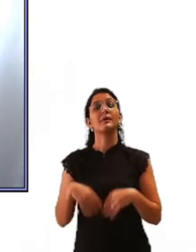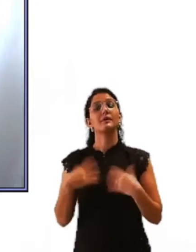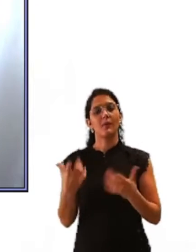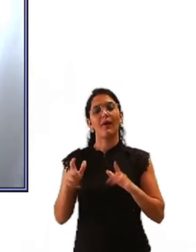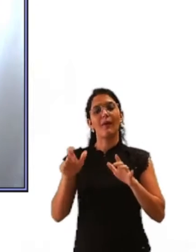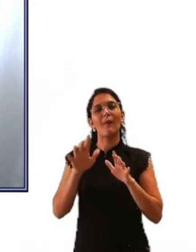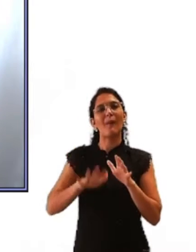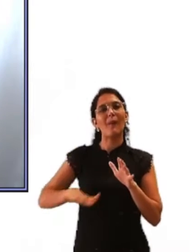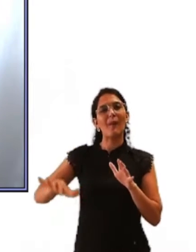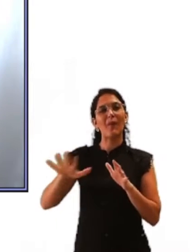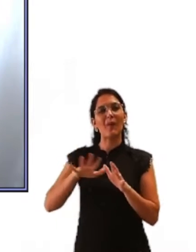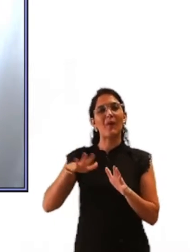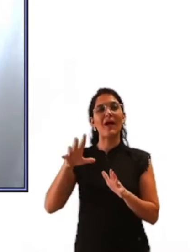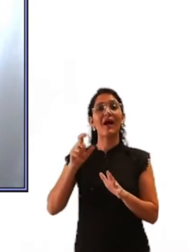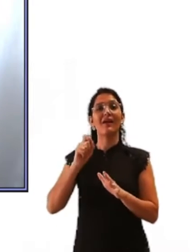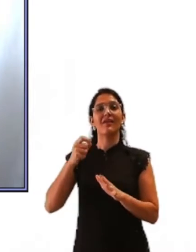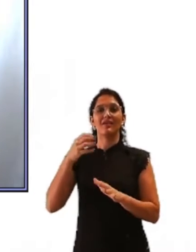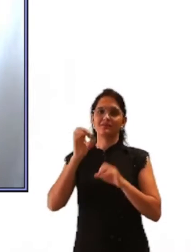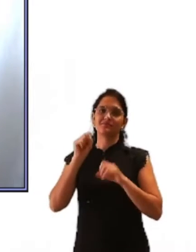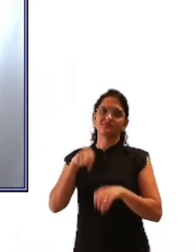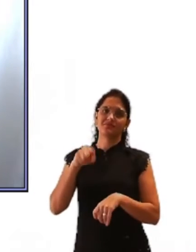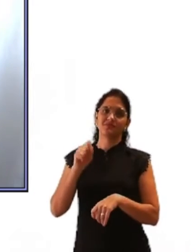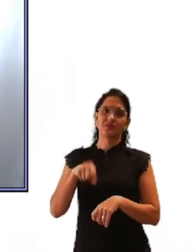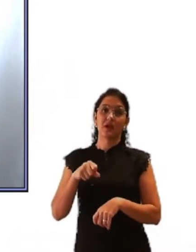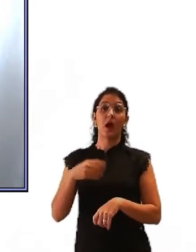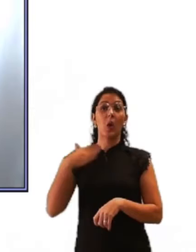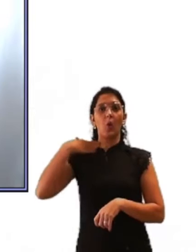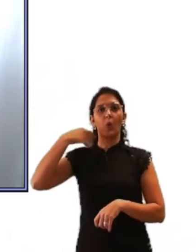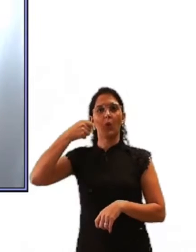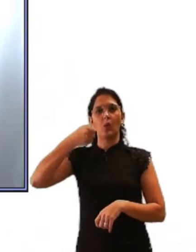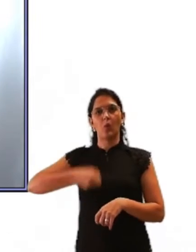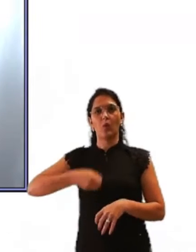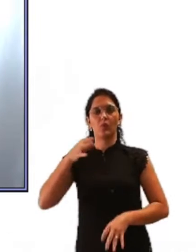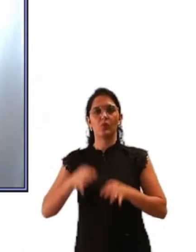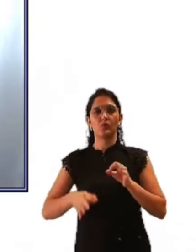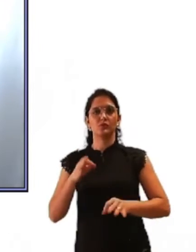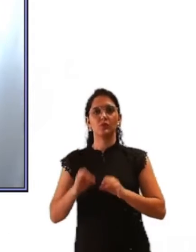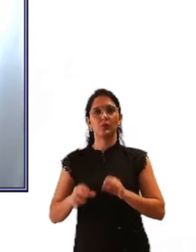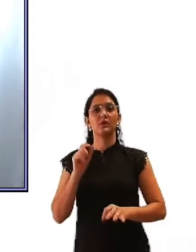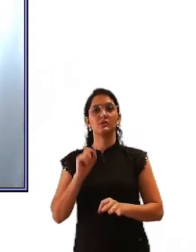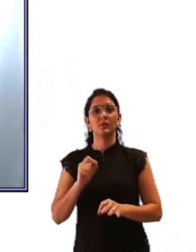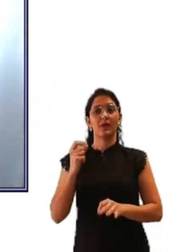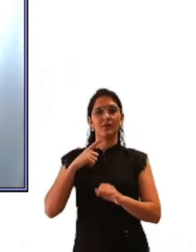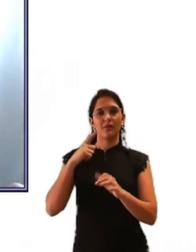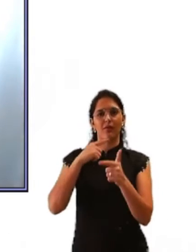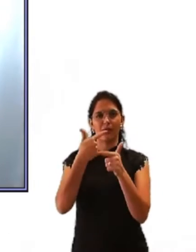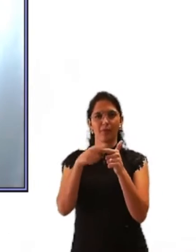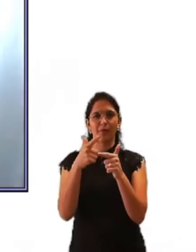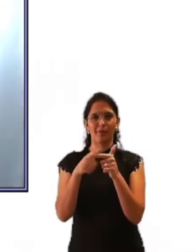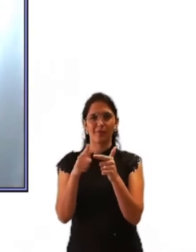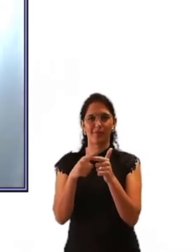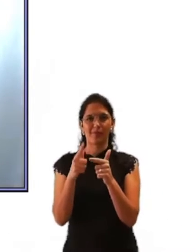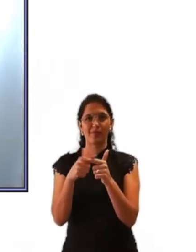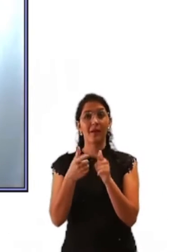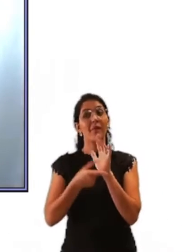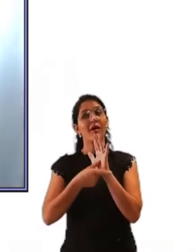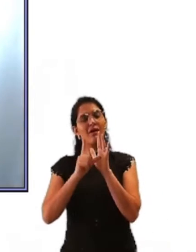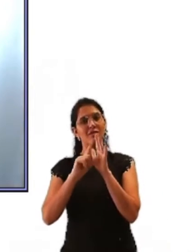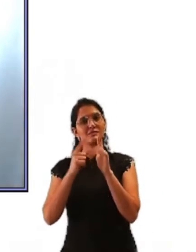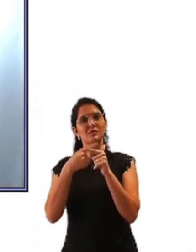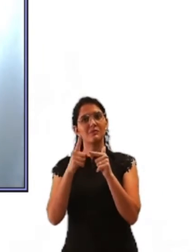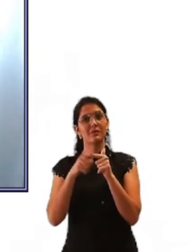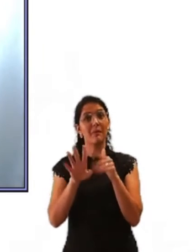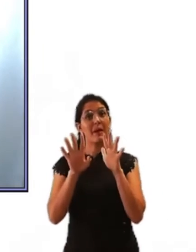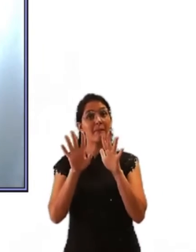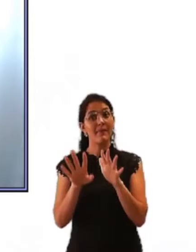seja, o juiz, ele quer se valer de uma heurística, de uma solução de um problema que foi proferida anteriormente, mas